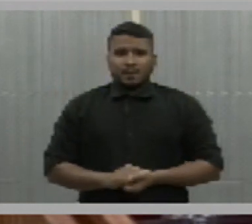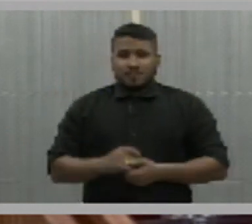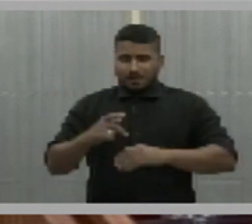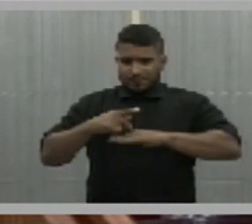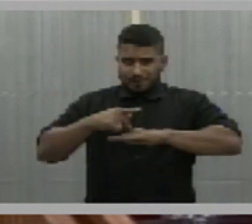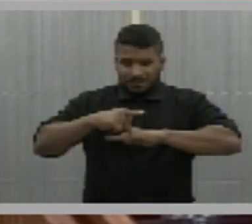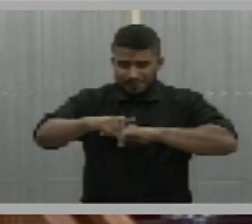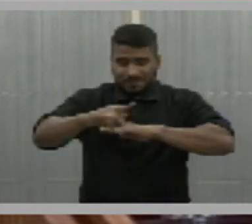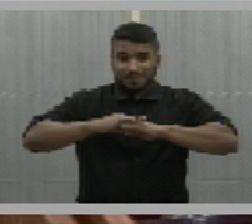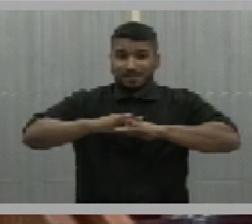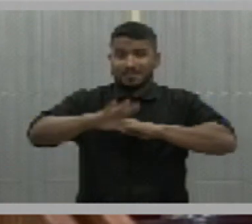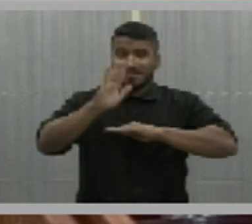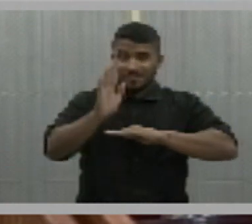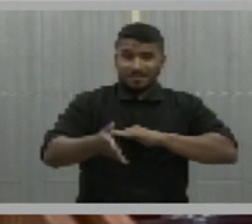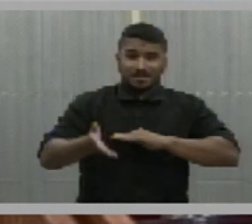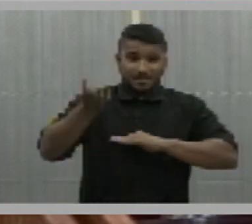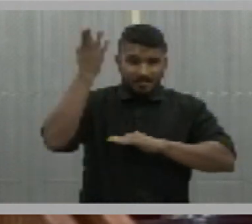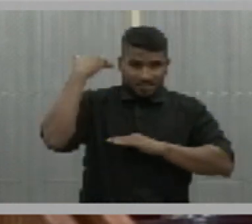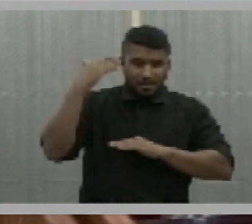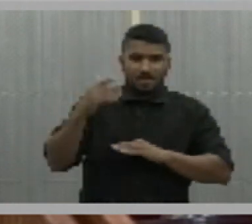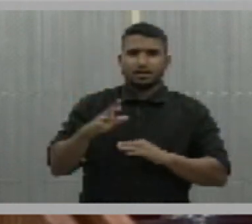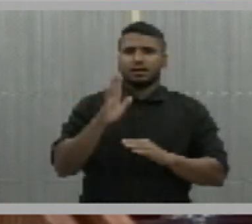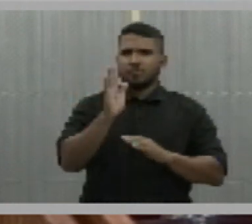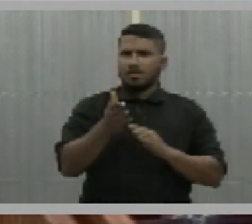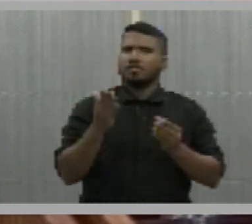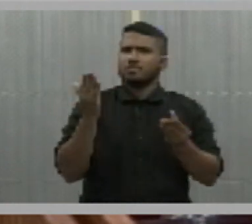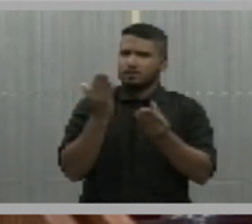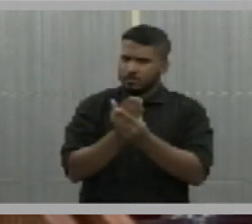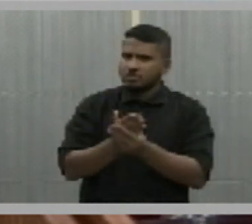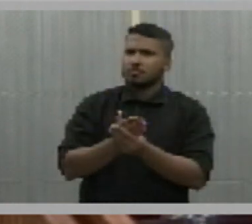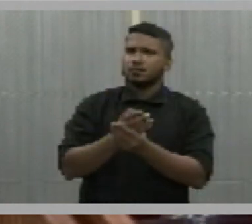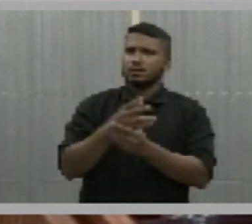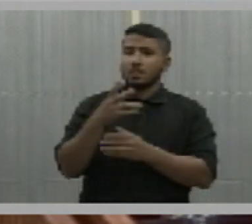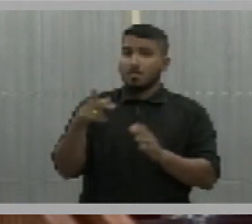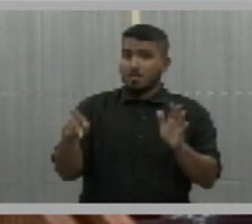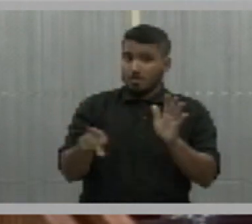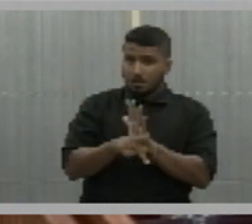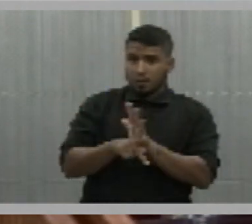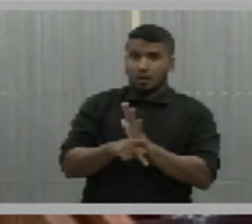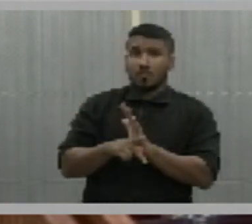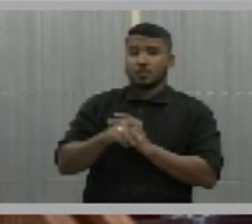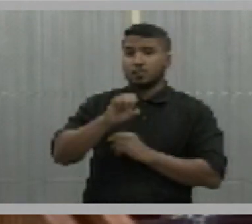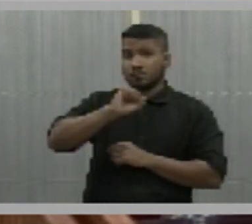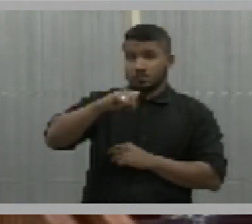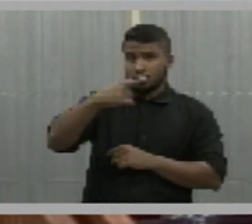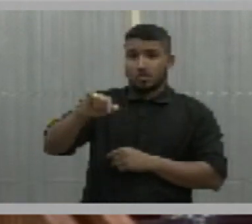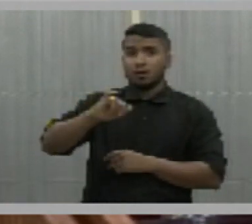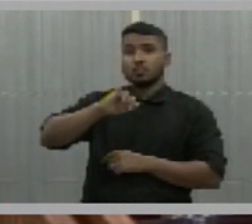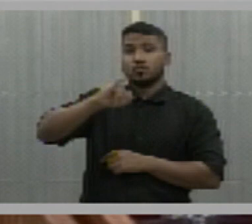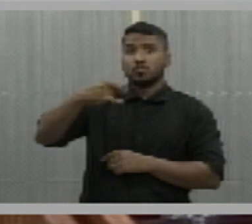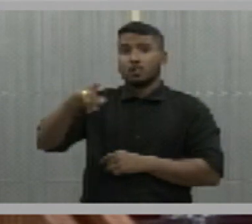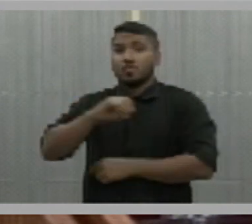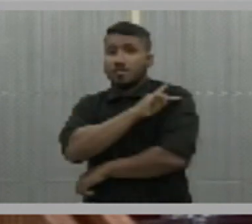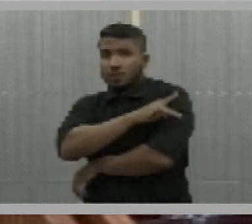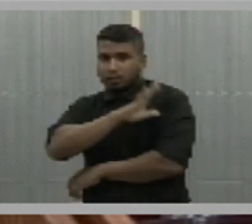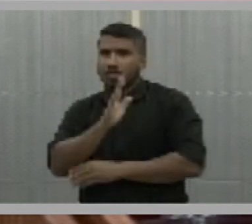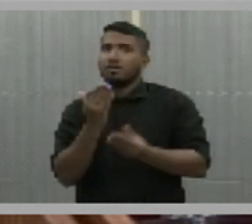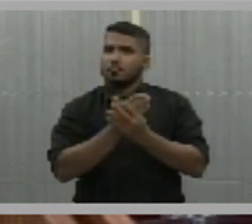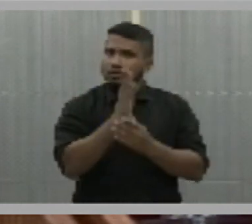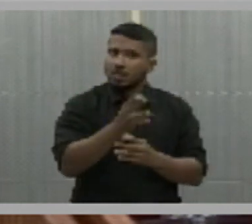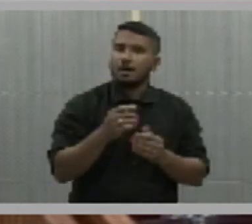ela já foi alvo de uma ação civil pública pela segunda promotoria de São João do Piauí.